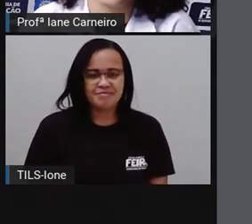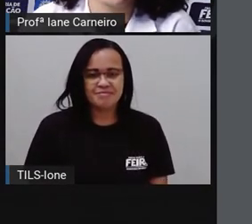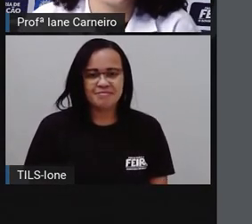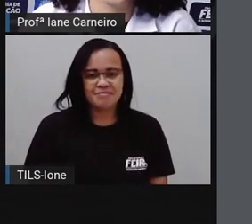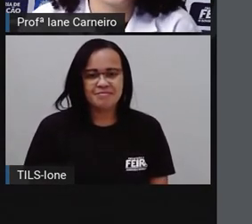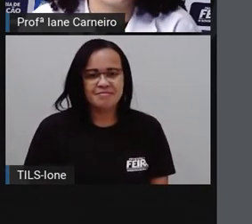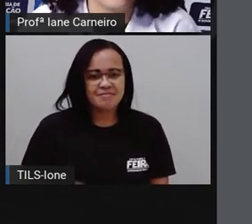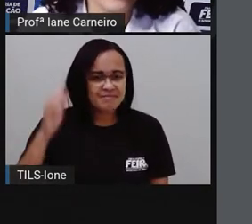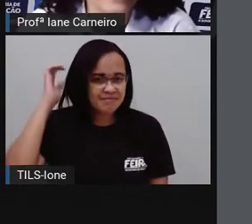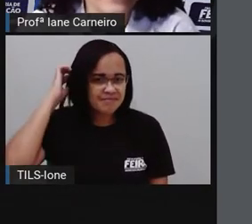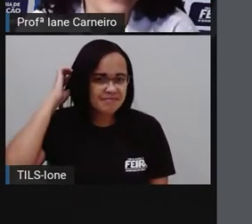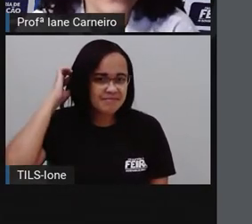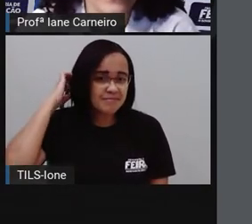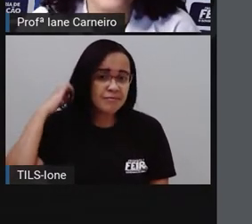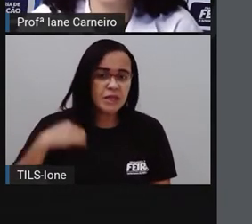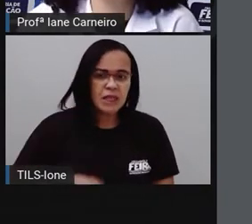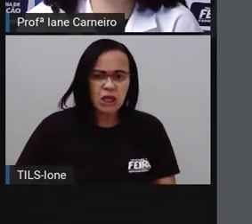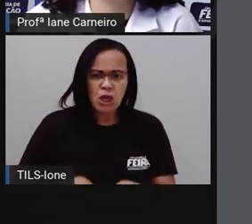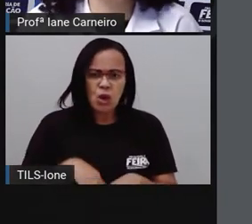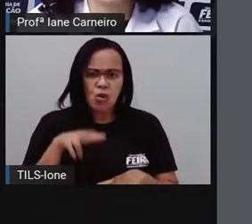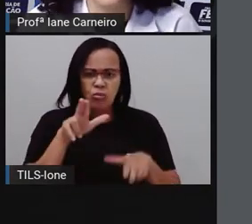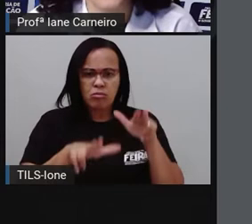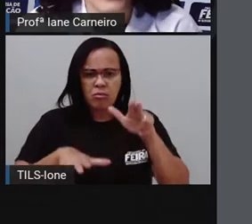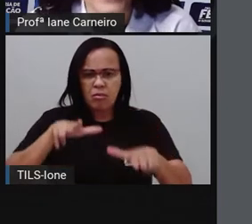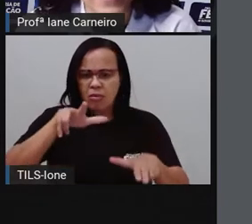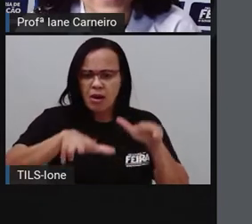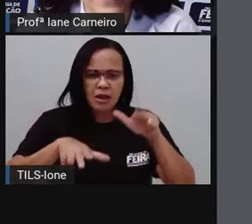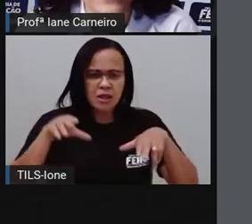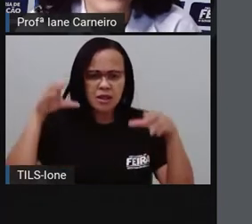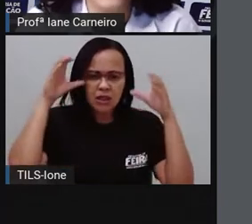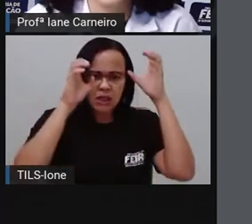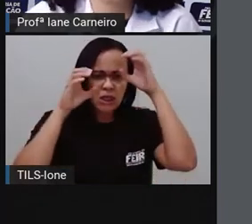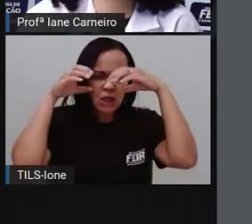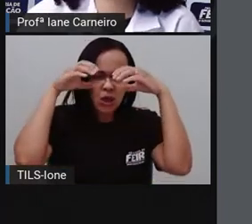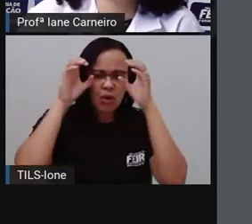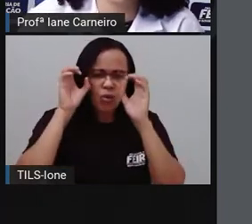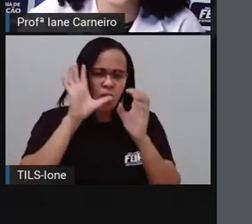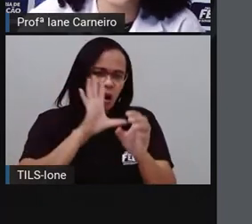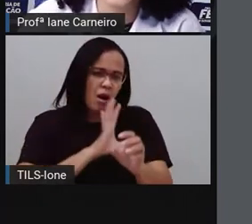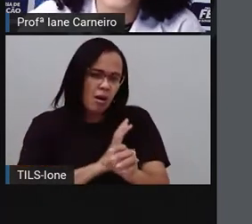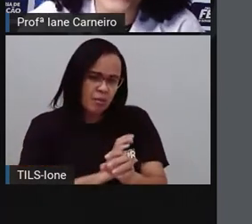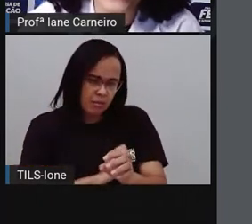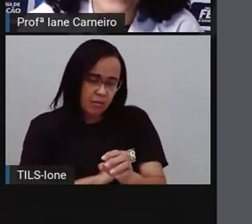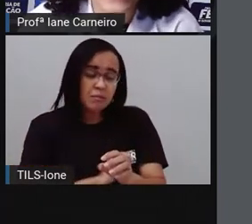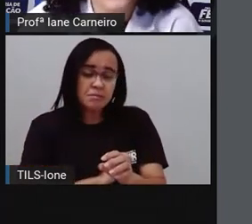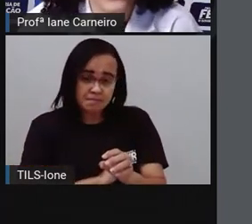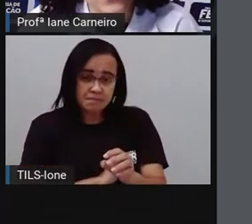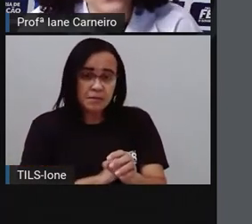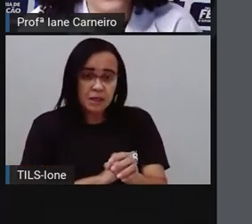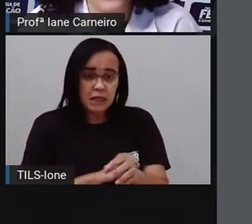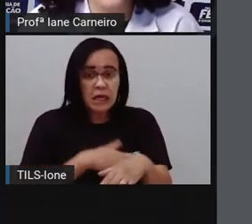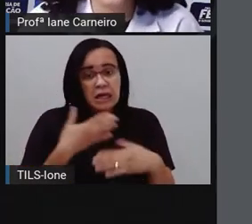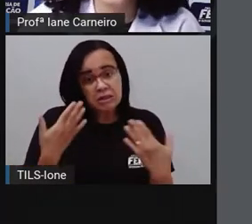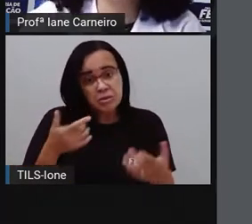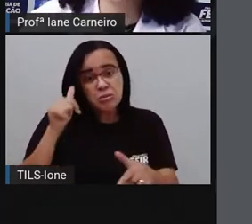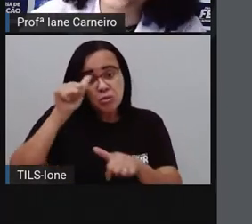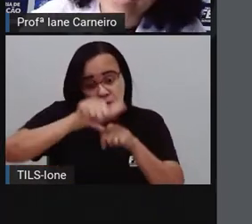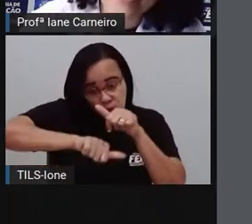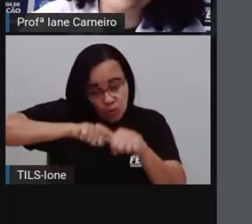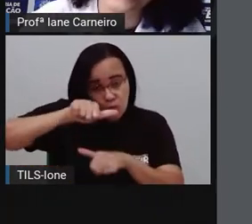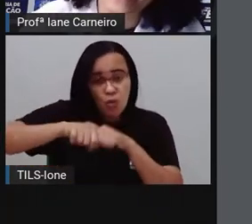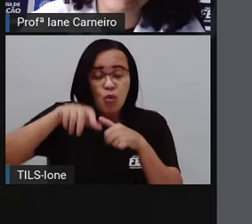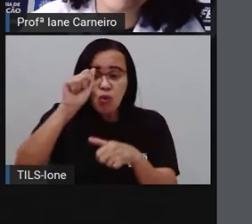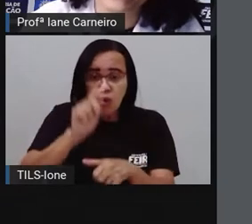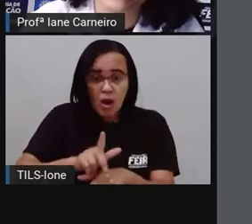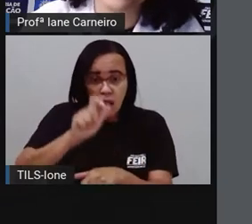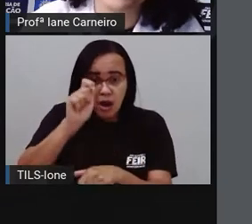O camaleão, amável como ele era, resolveu ficar azul como o